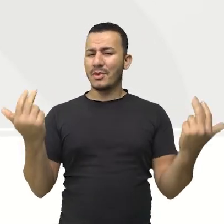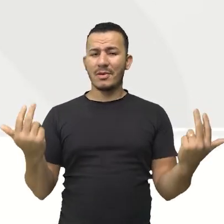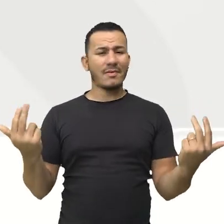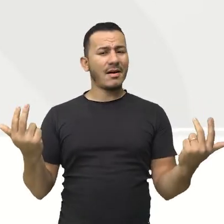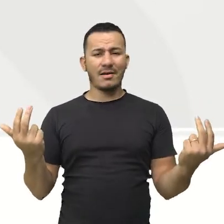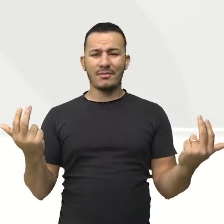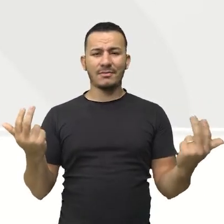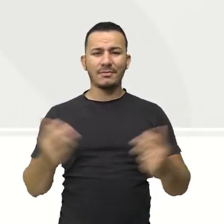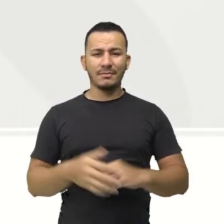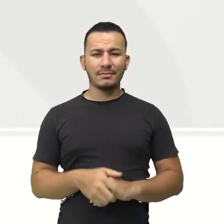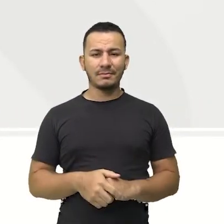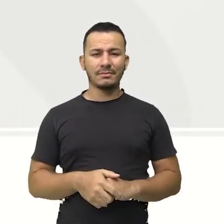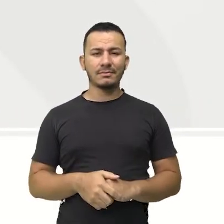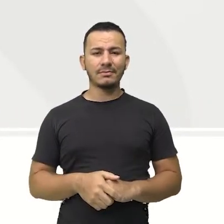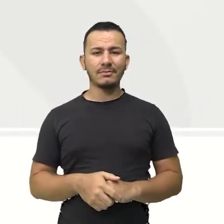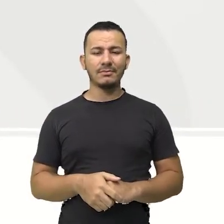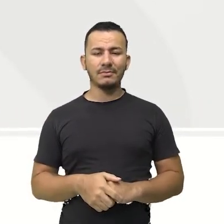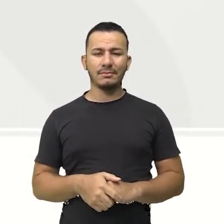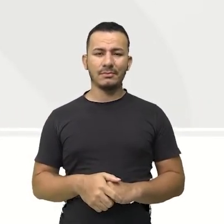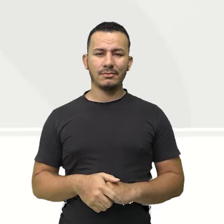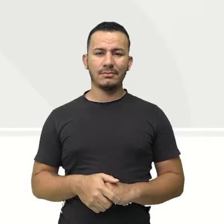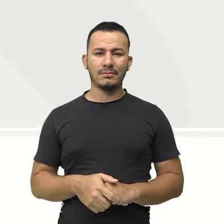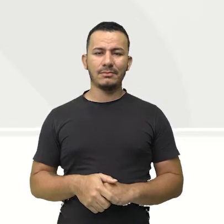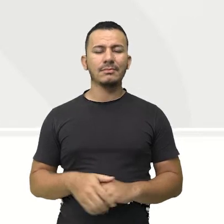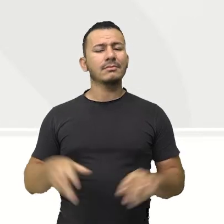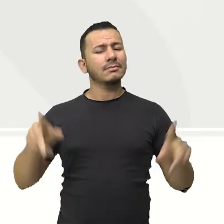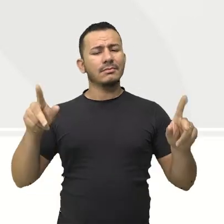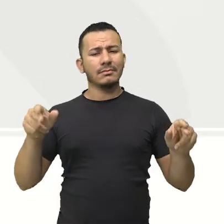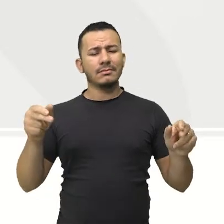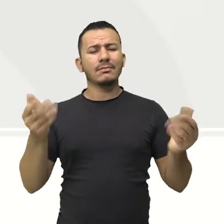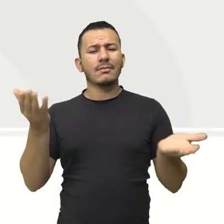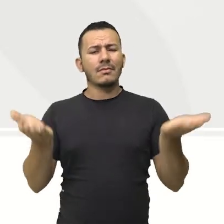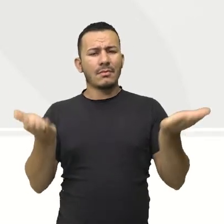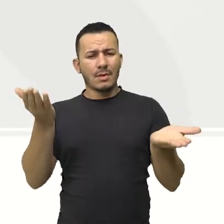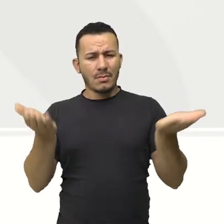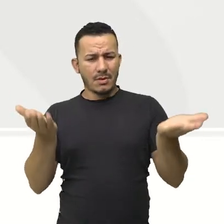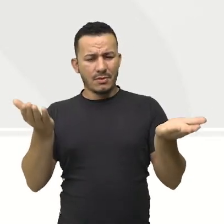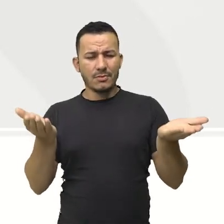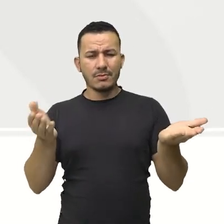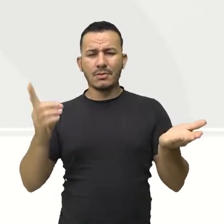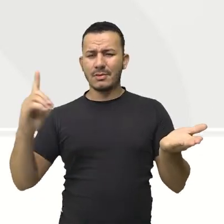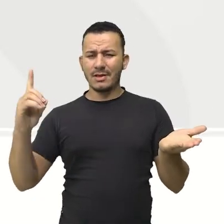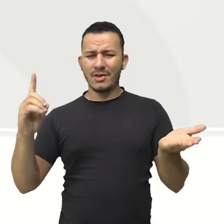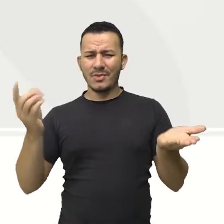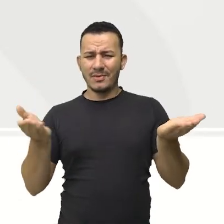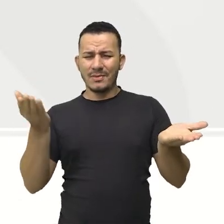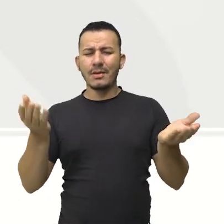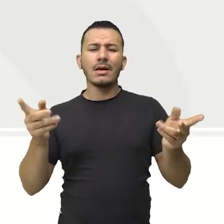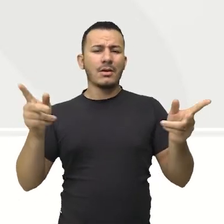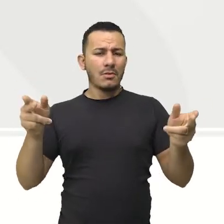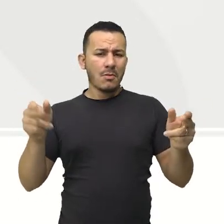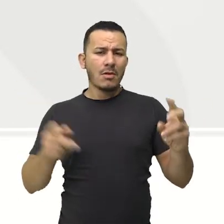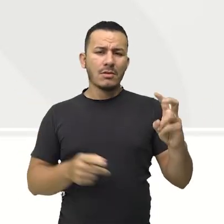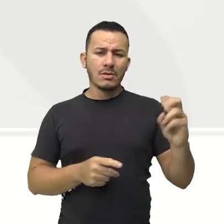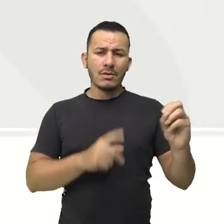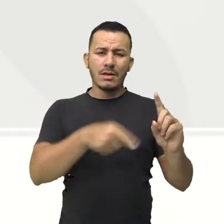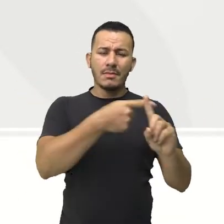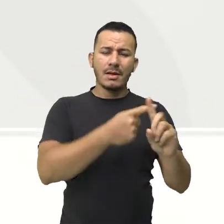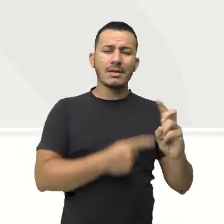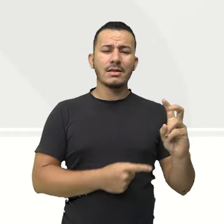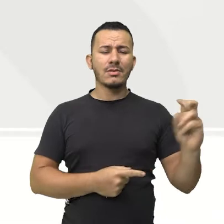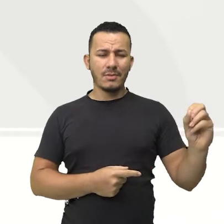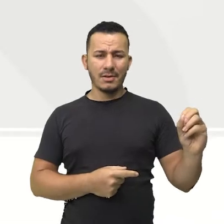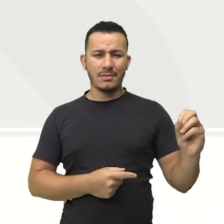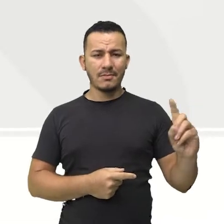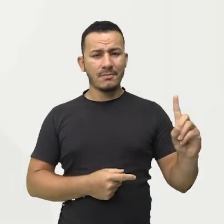o que nós temos lá no peso que está do lado direito da balança. Ok?